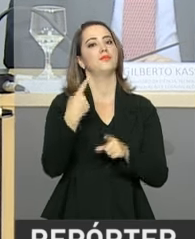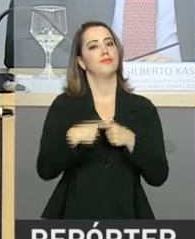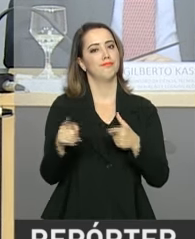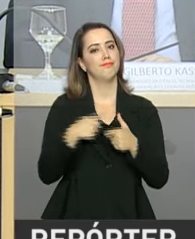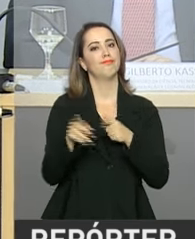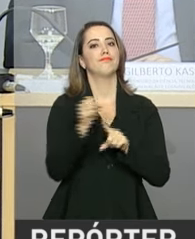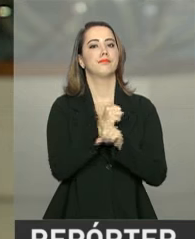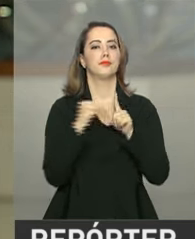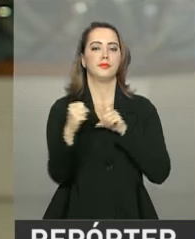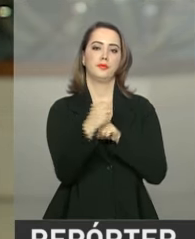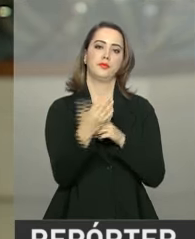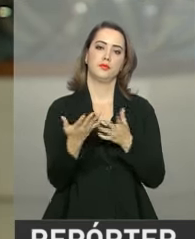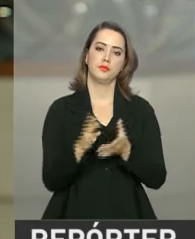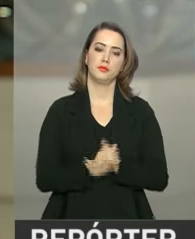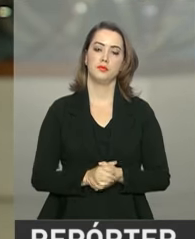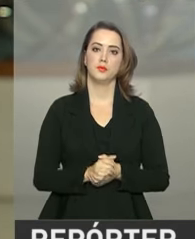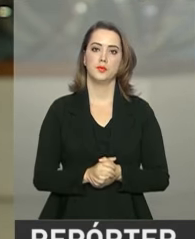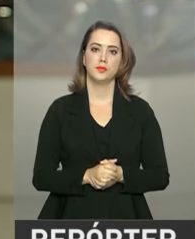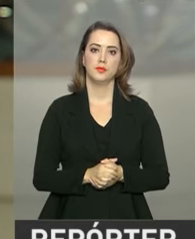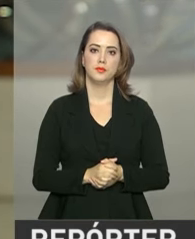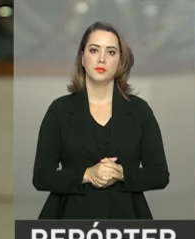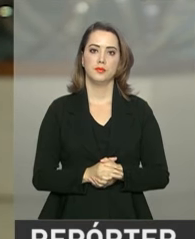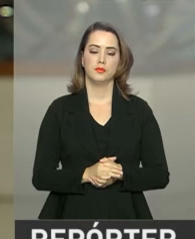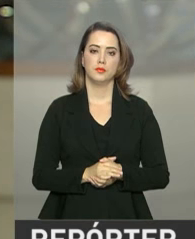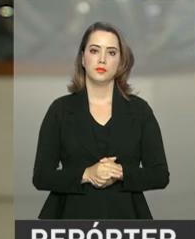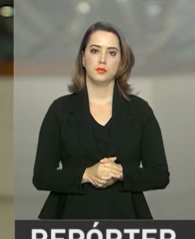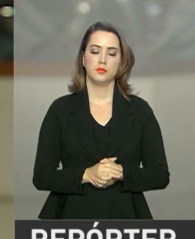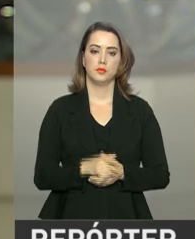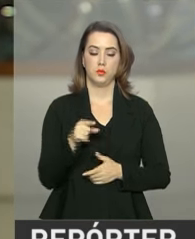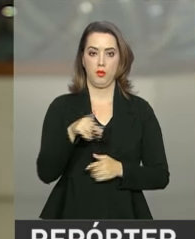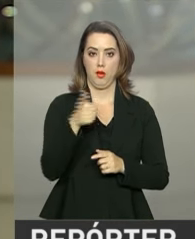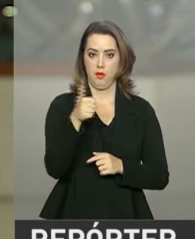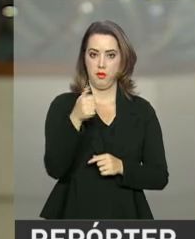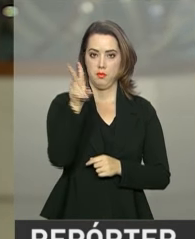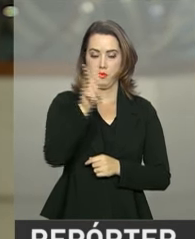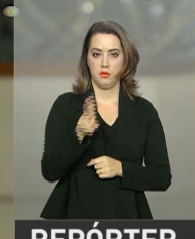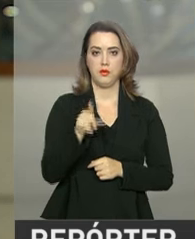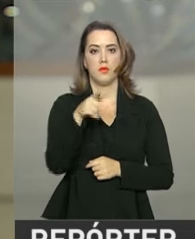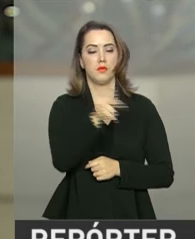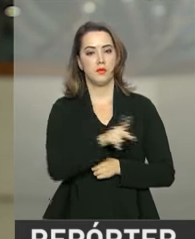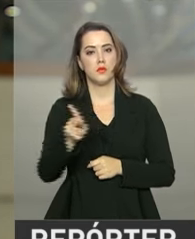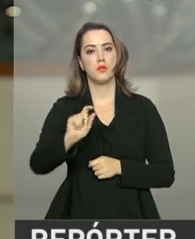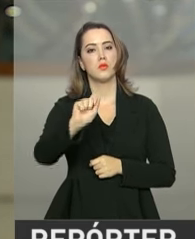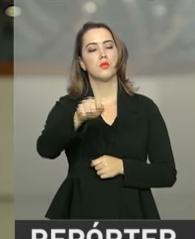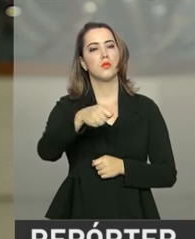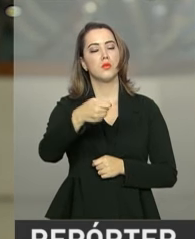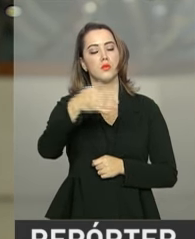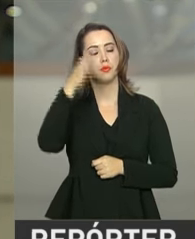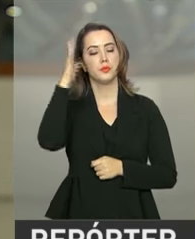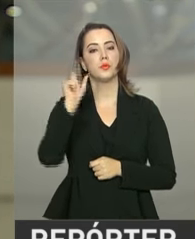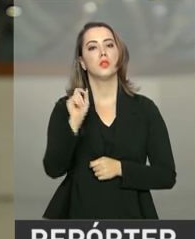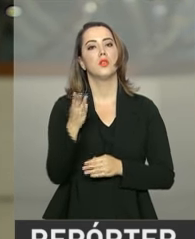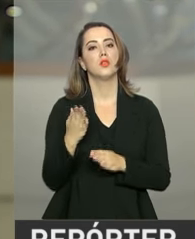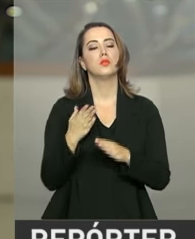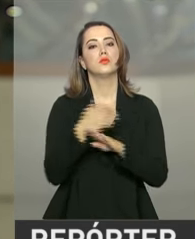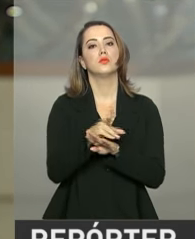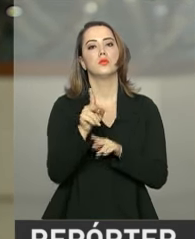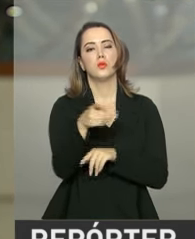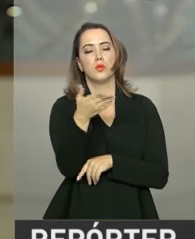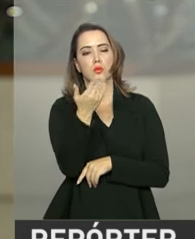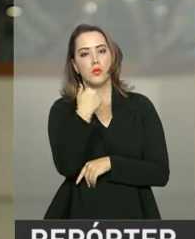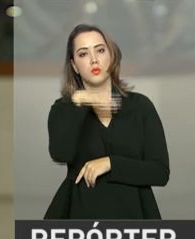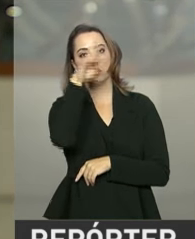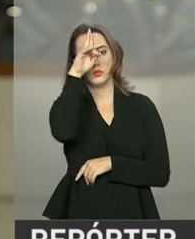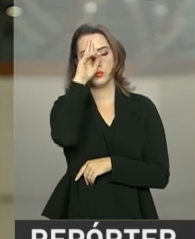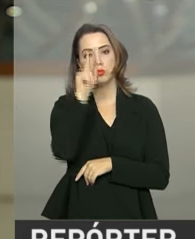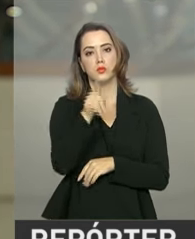a instabilidade social. Foi a primeira vez que um presidente participou desta confraternização, deste almoço da Frente Parlamentar